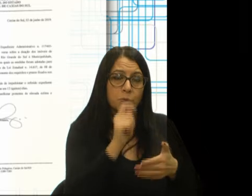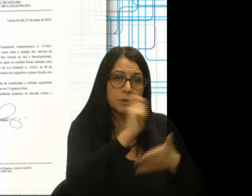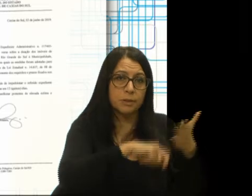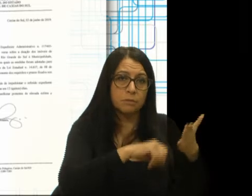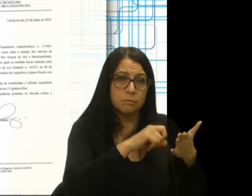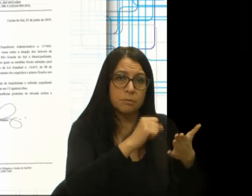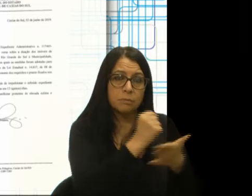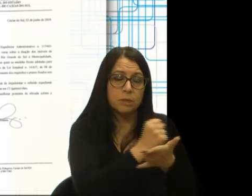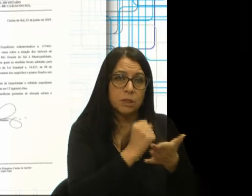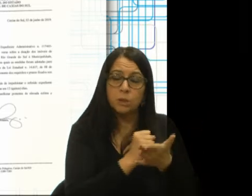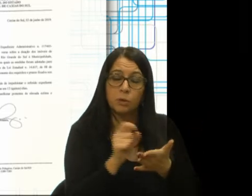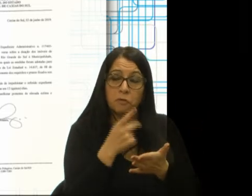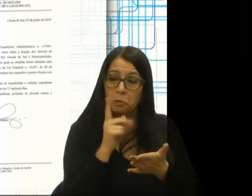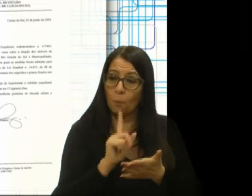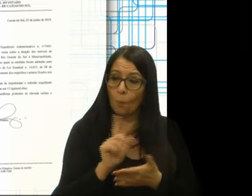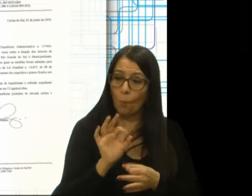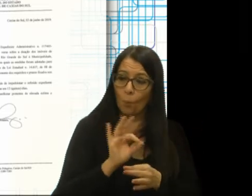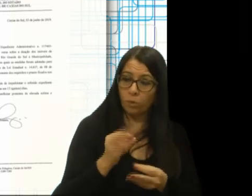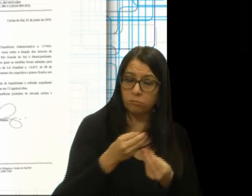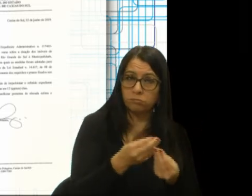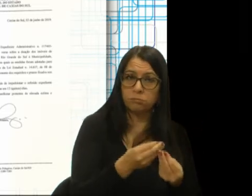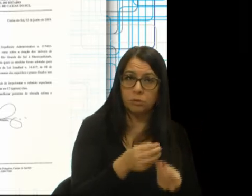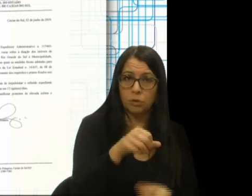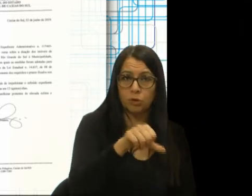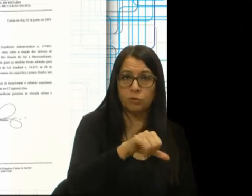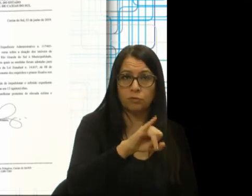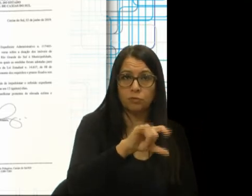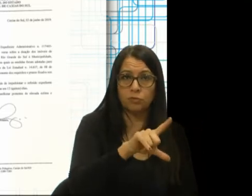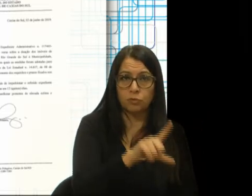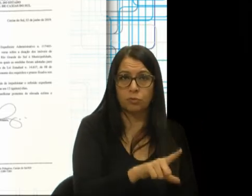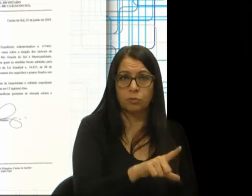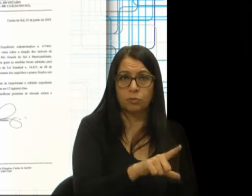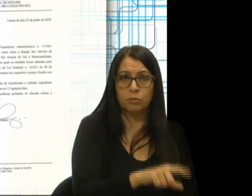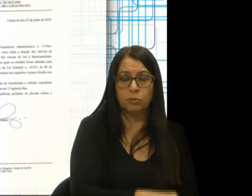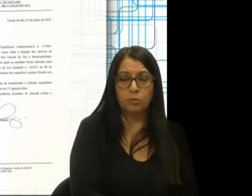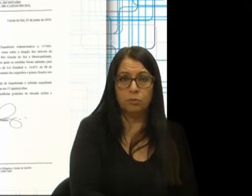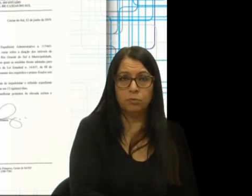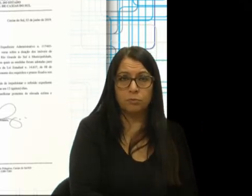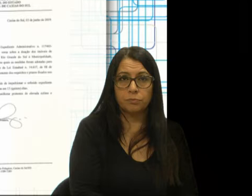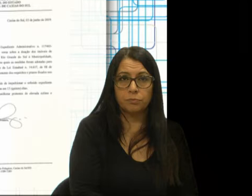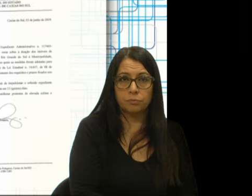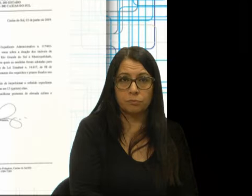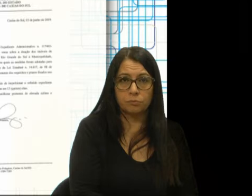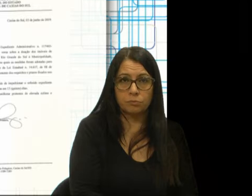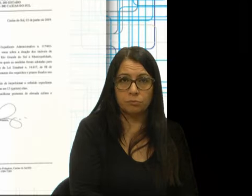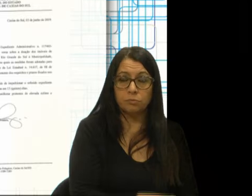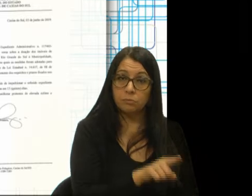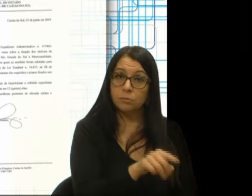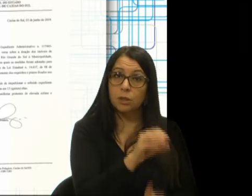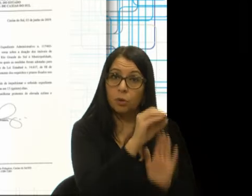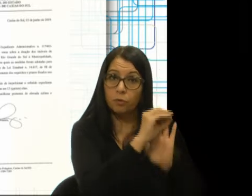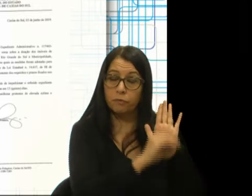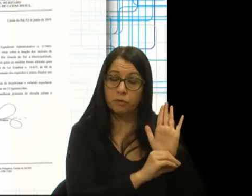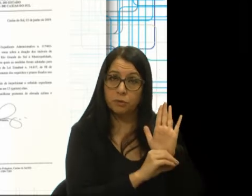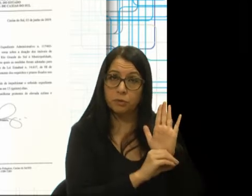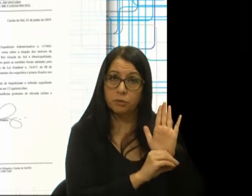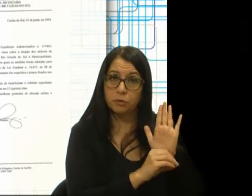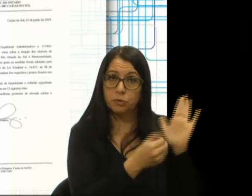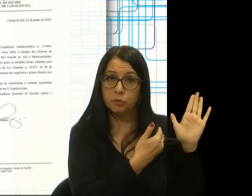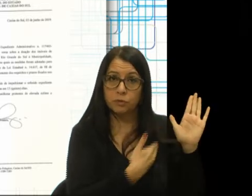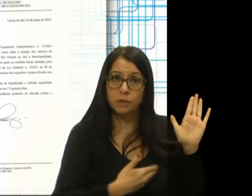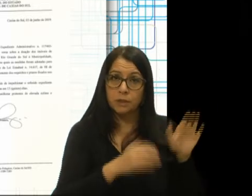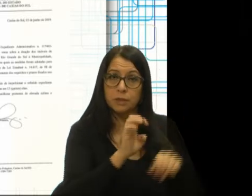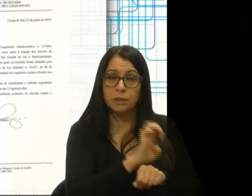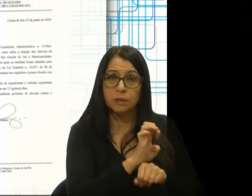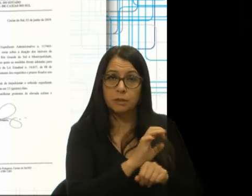não havia recebido, no dia 9 de julho. E esse ofício do governo do estado aqui solicitando ao